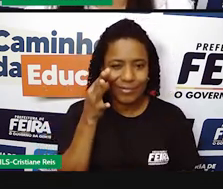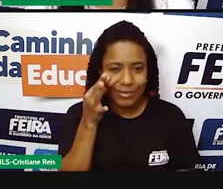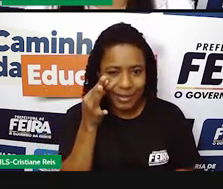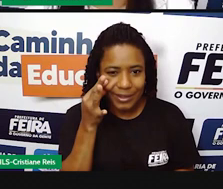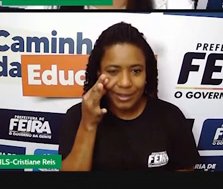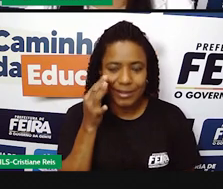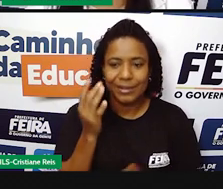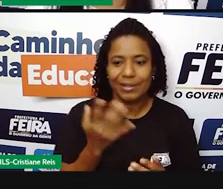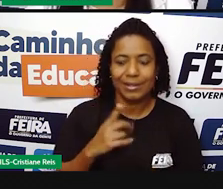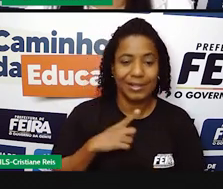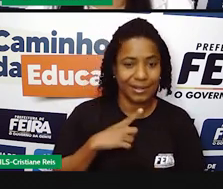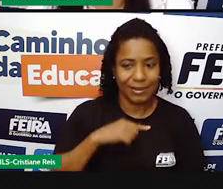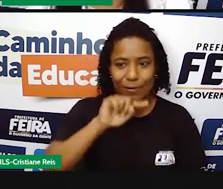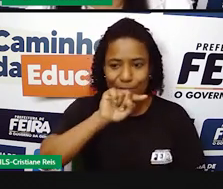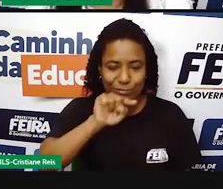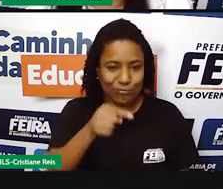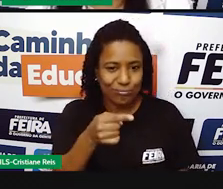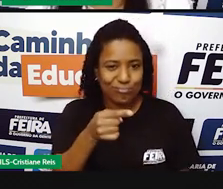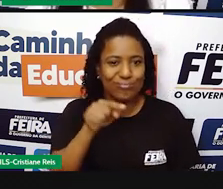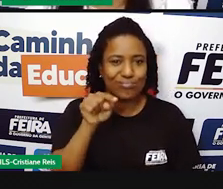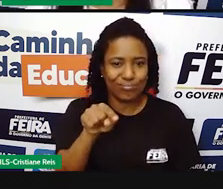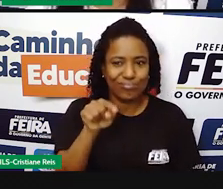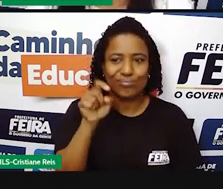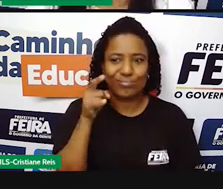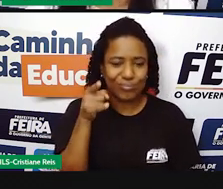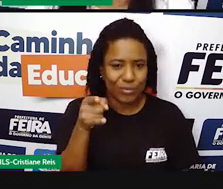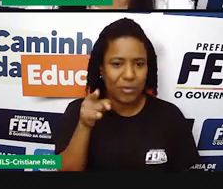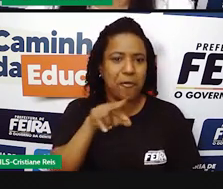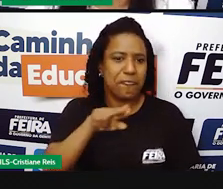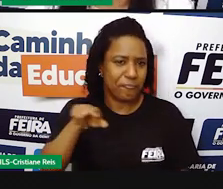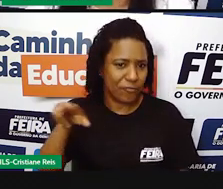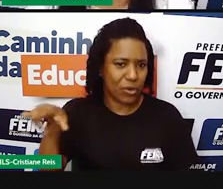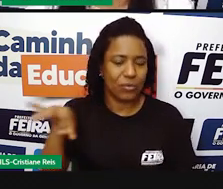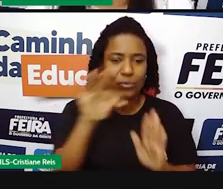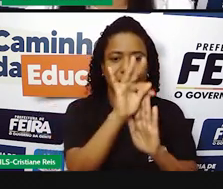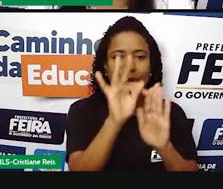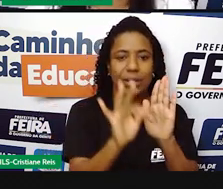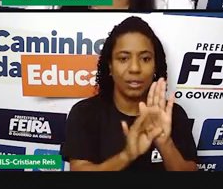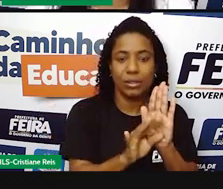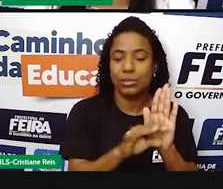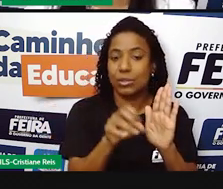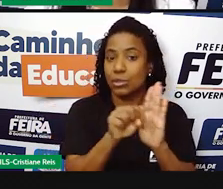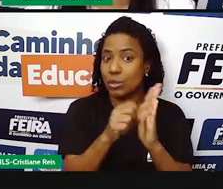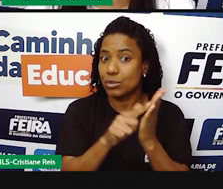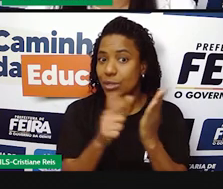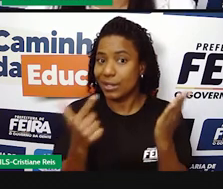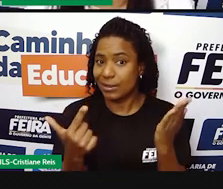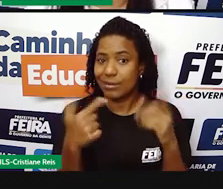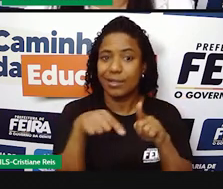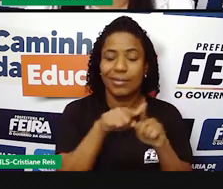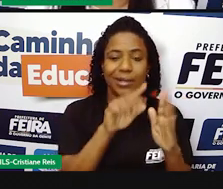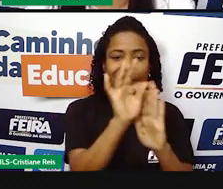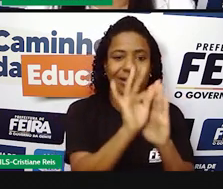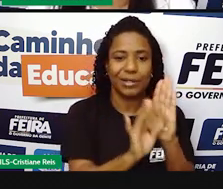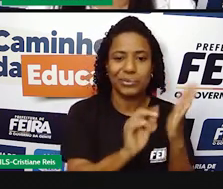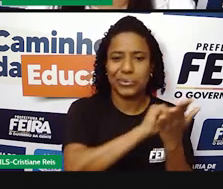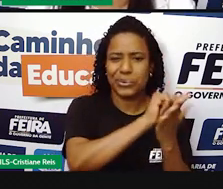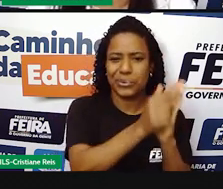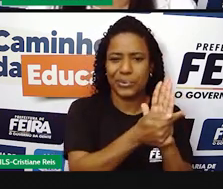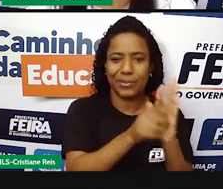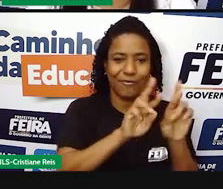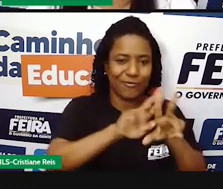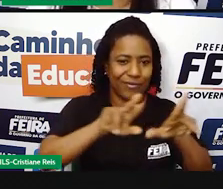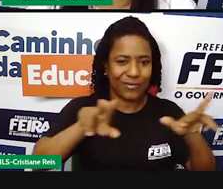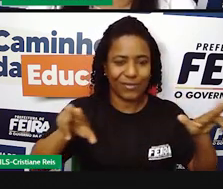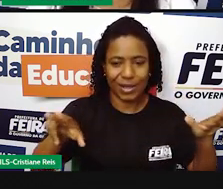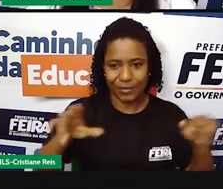elas aparecem aí não só nos textos jornalísticos, mas em outros tipos de textos também. Nos textos jornalísticos, né, elas